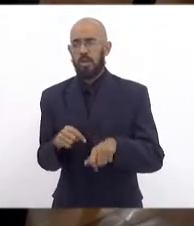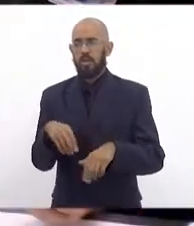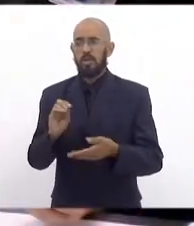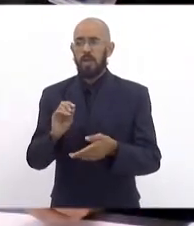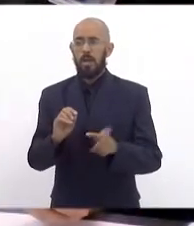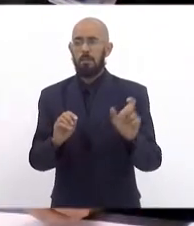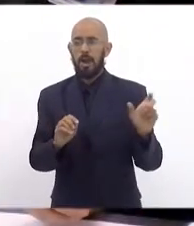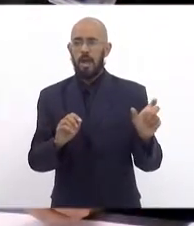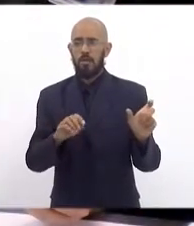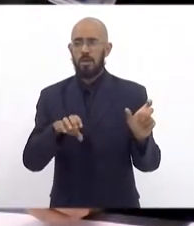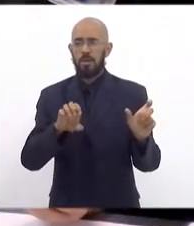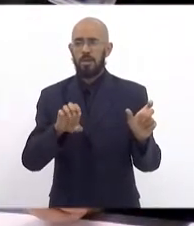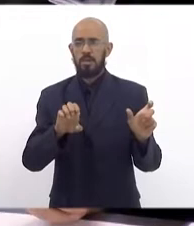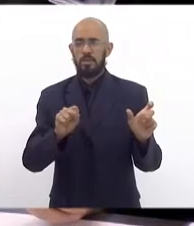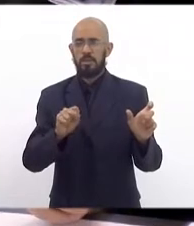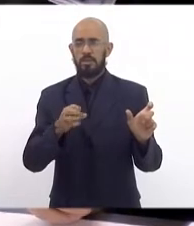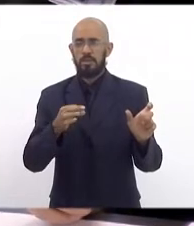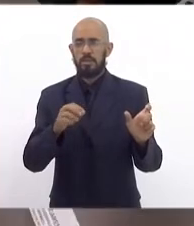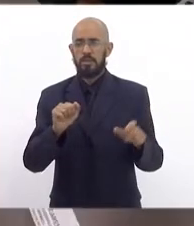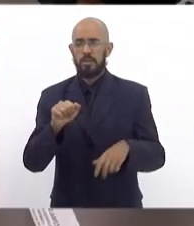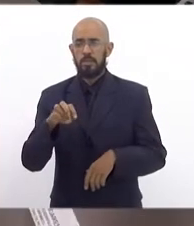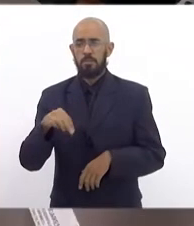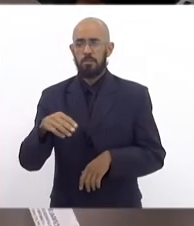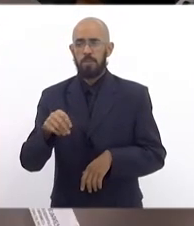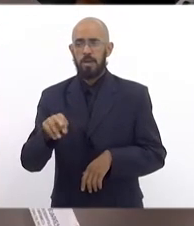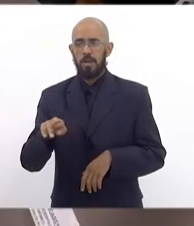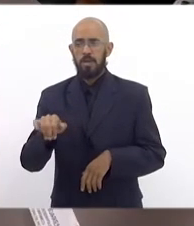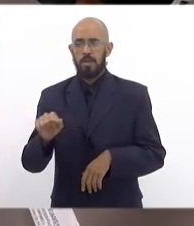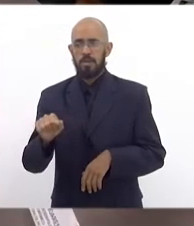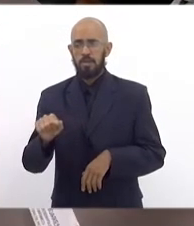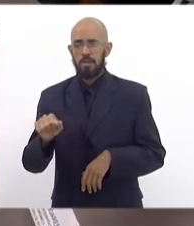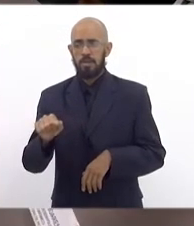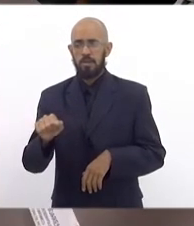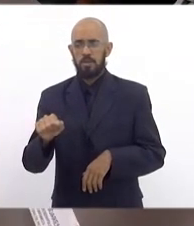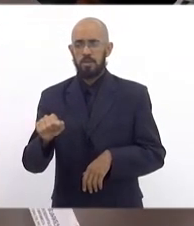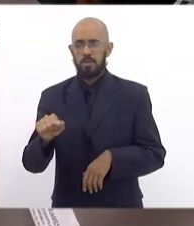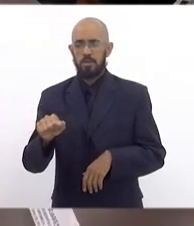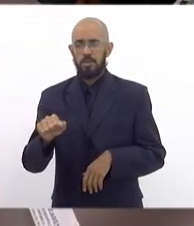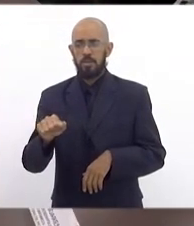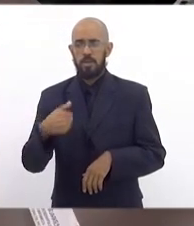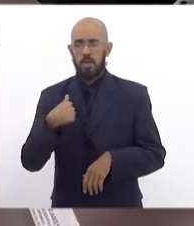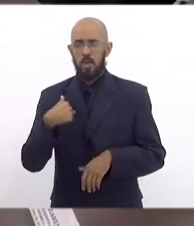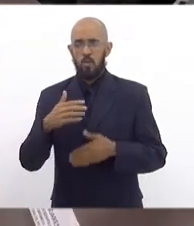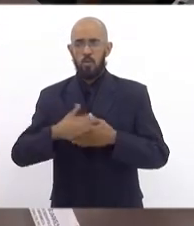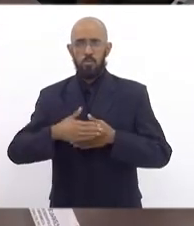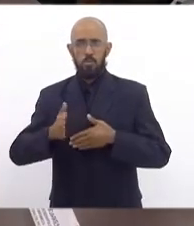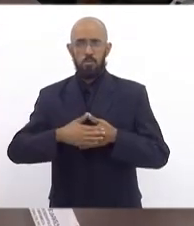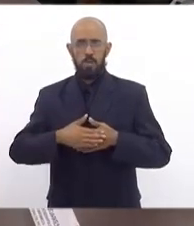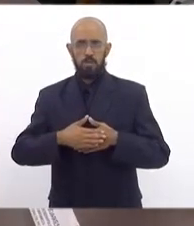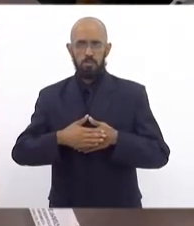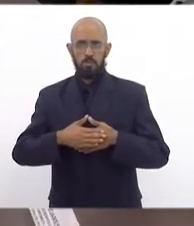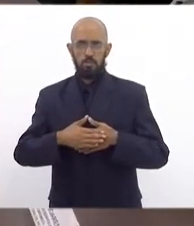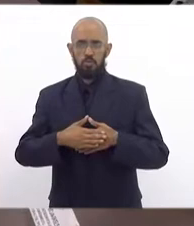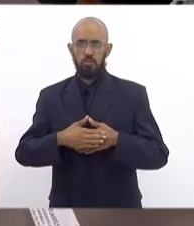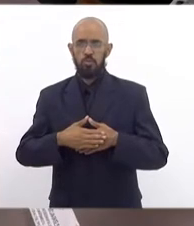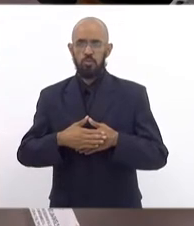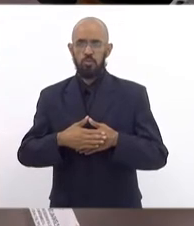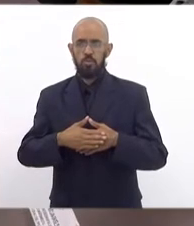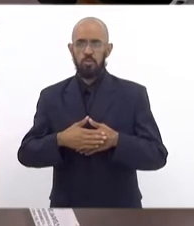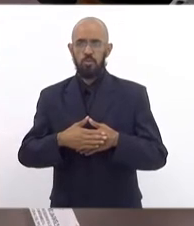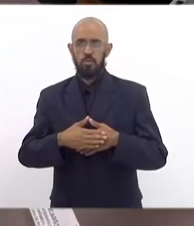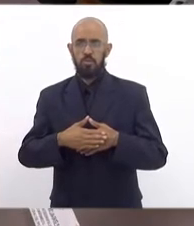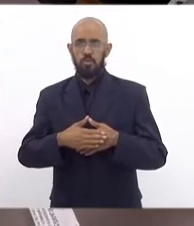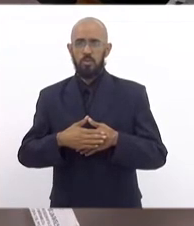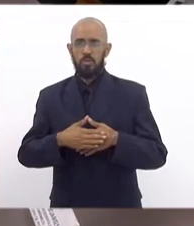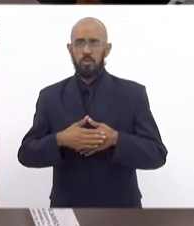a estampa areia é eu para eu mesmo iria fazer